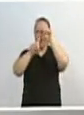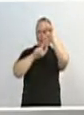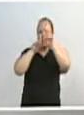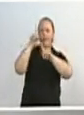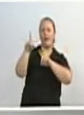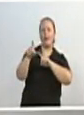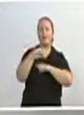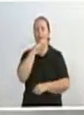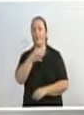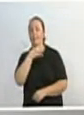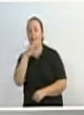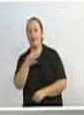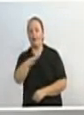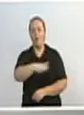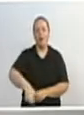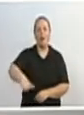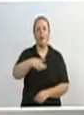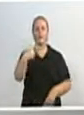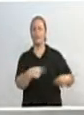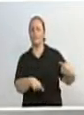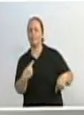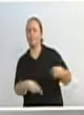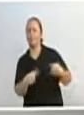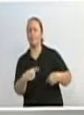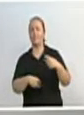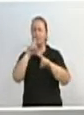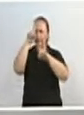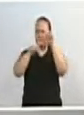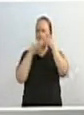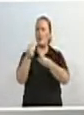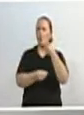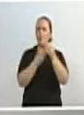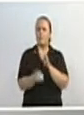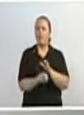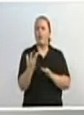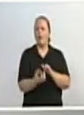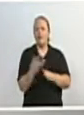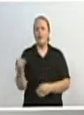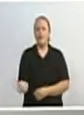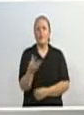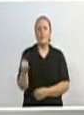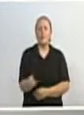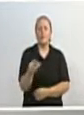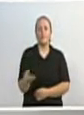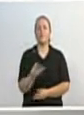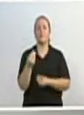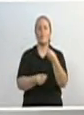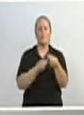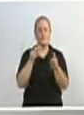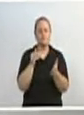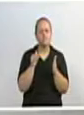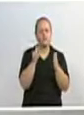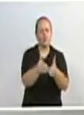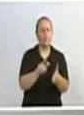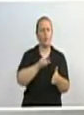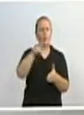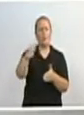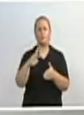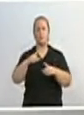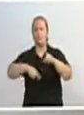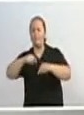e pequenos empresários que surgem a todo momento, utilizando-se de novos nichos de mercado, de novas tecnologias e que precisam